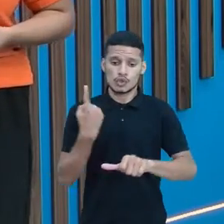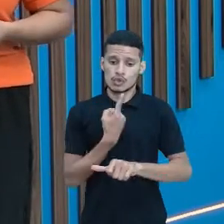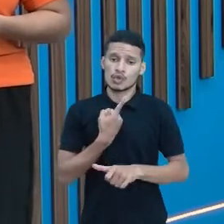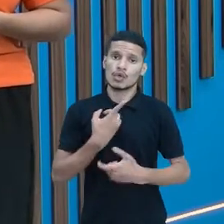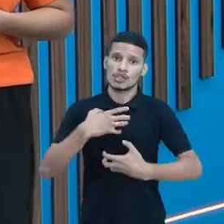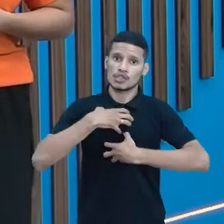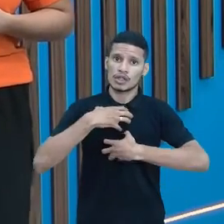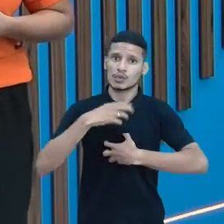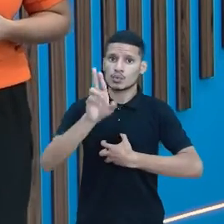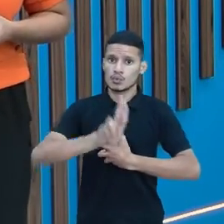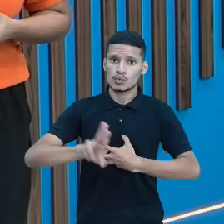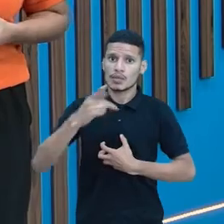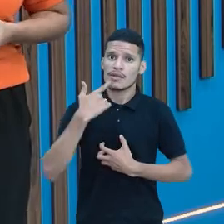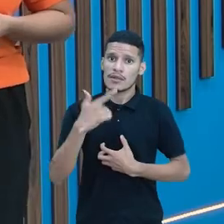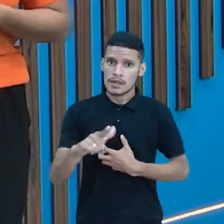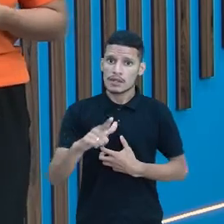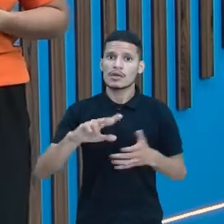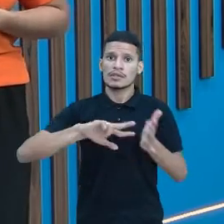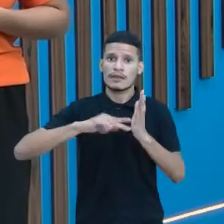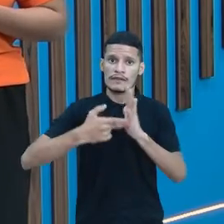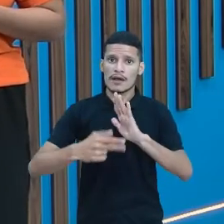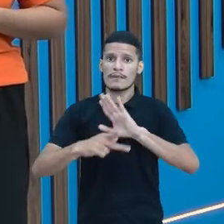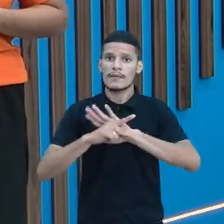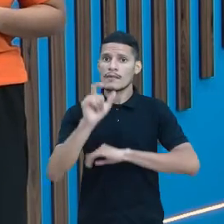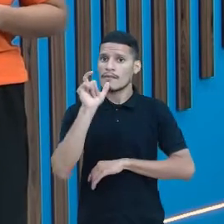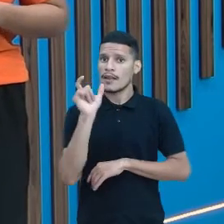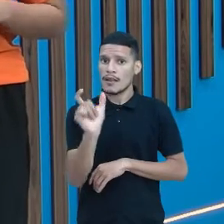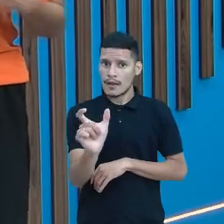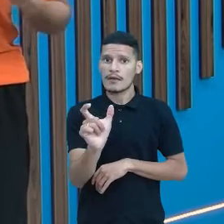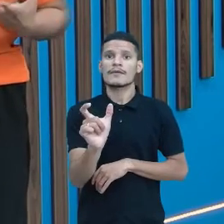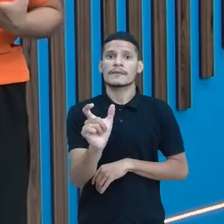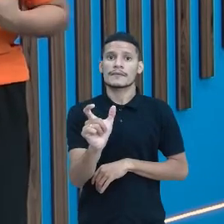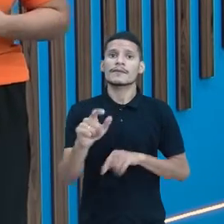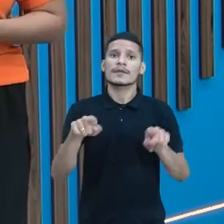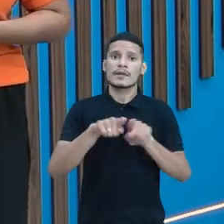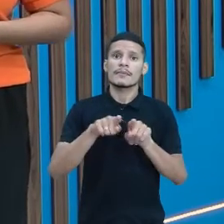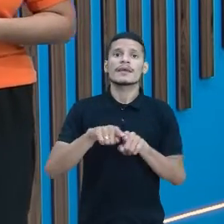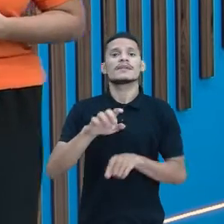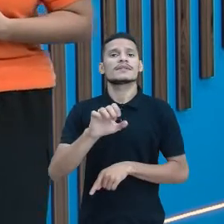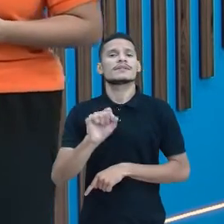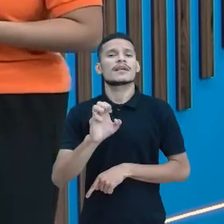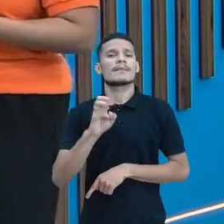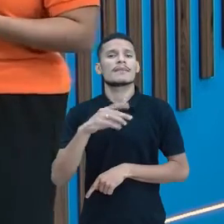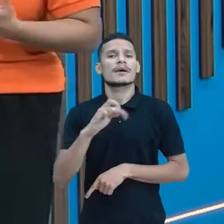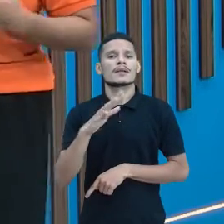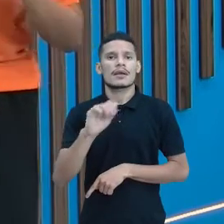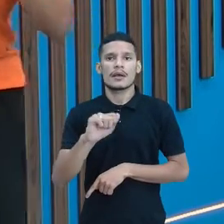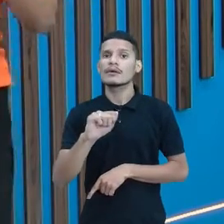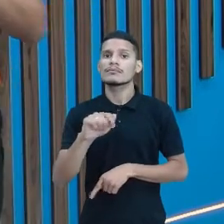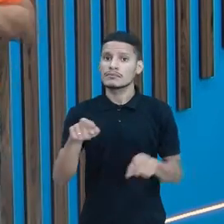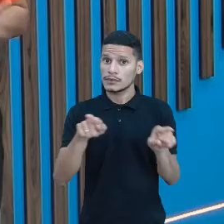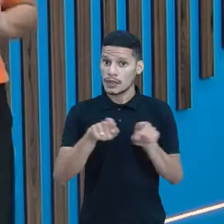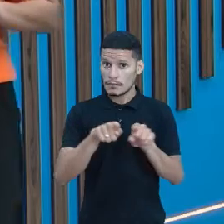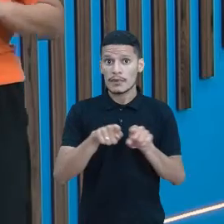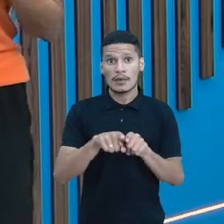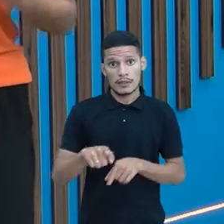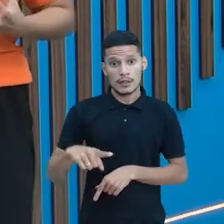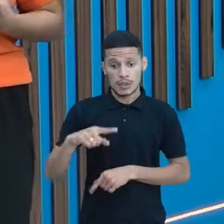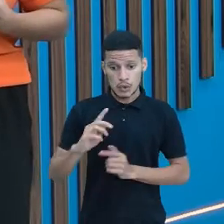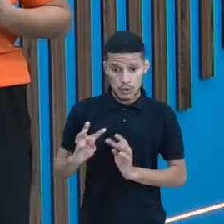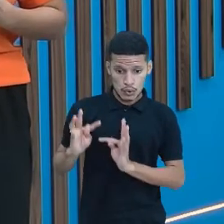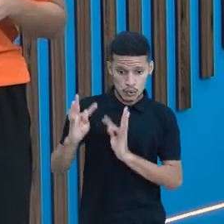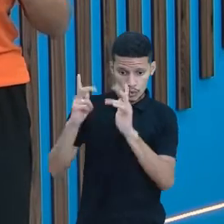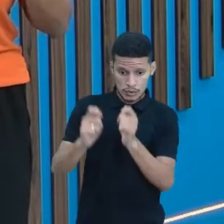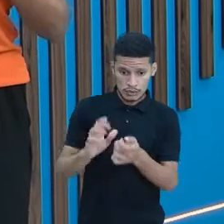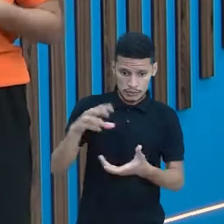a língua, o significado das palavras, a semântica, tudo. Então, se a gente não